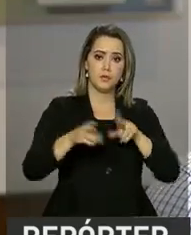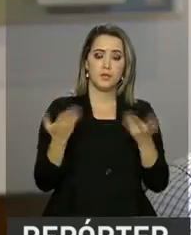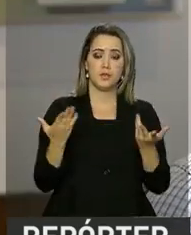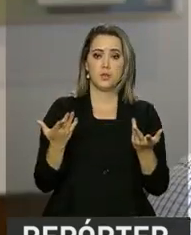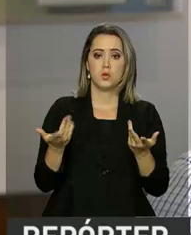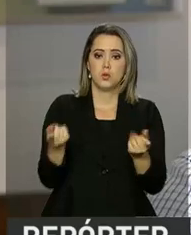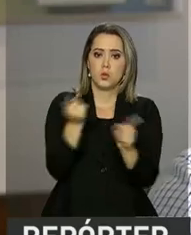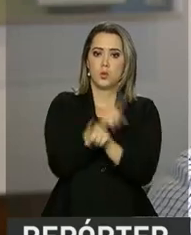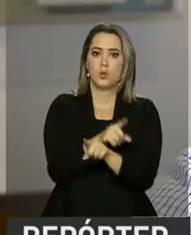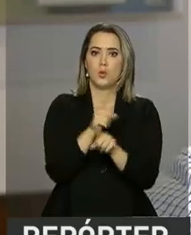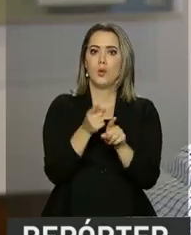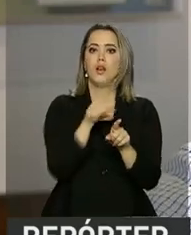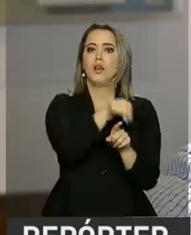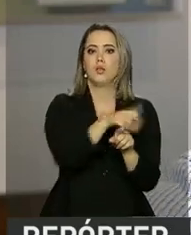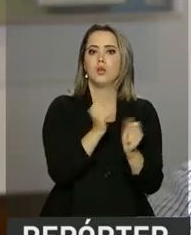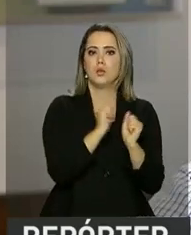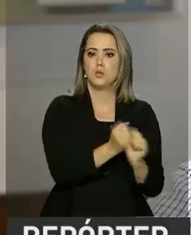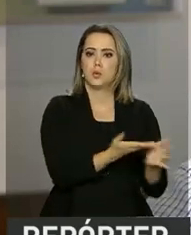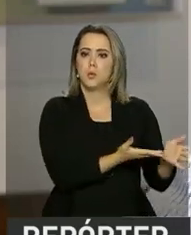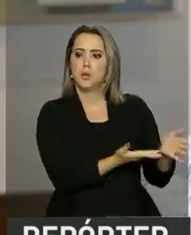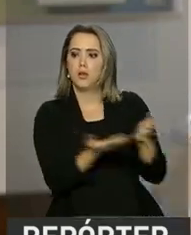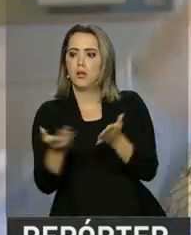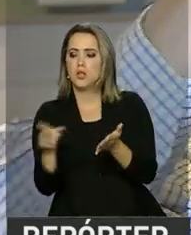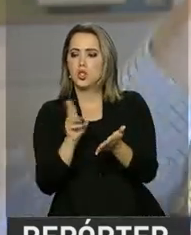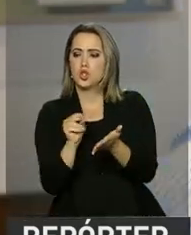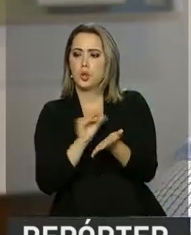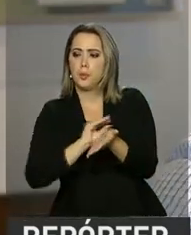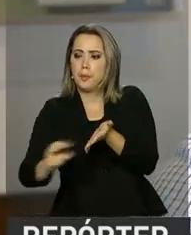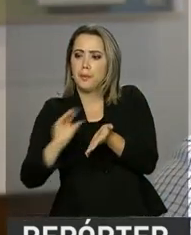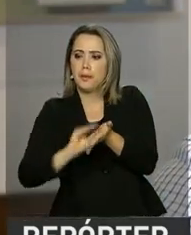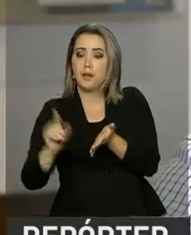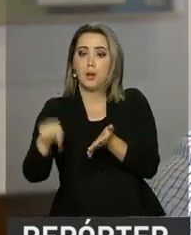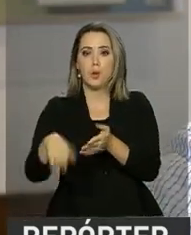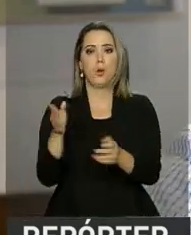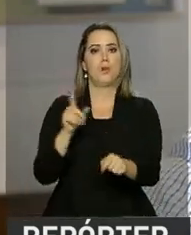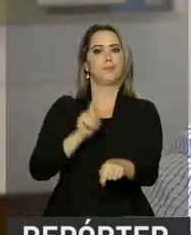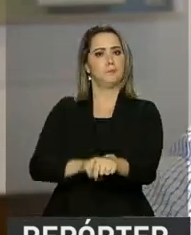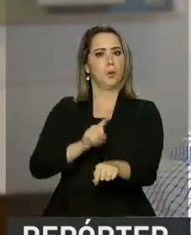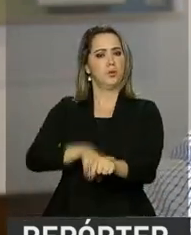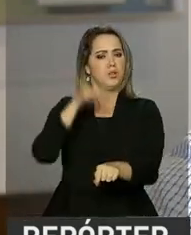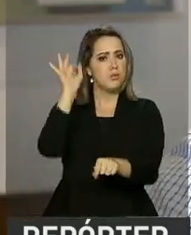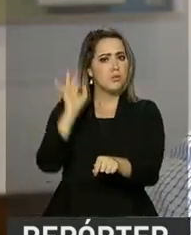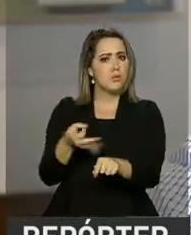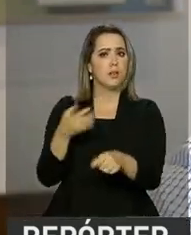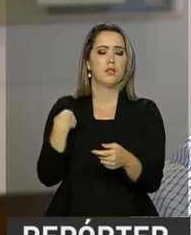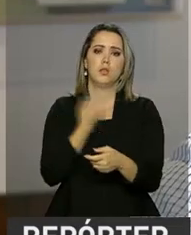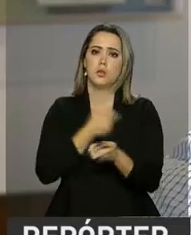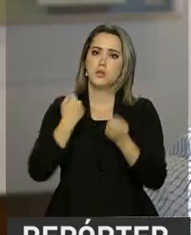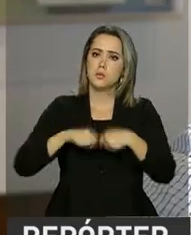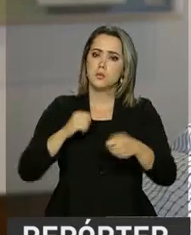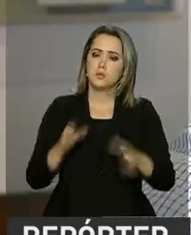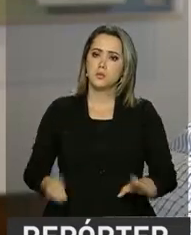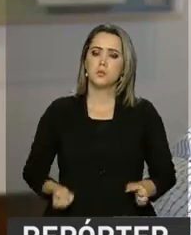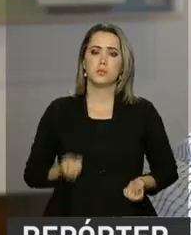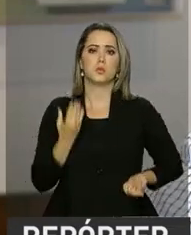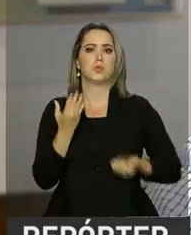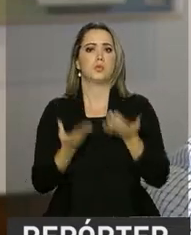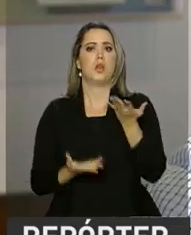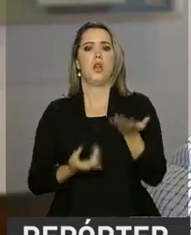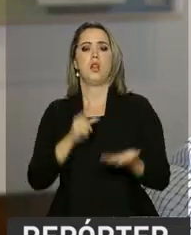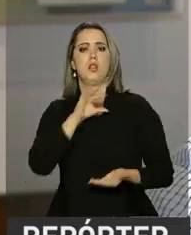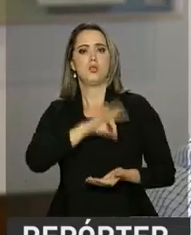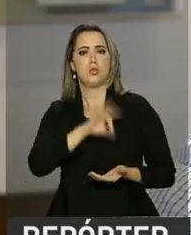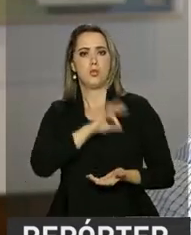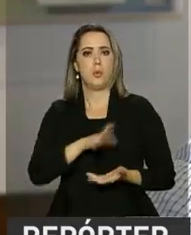e de outro lado nós permitimos o ingresso de investimentos neste momento no momento em que nós precisamos gerar renda precisamos melhorar a